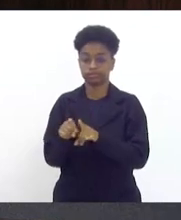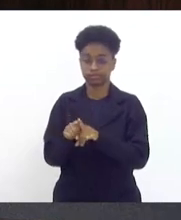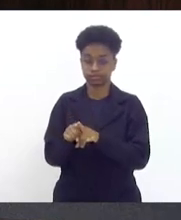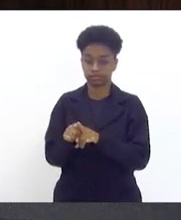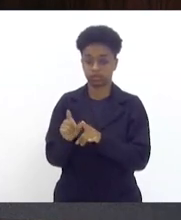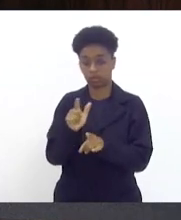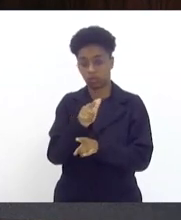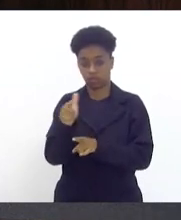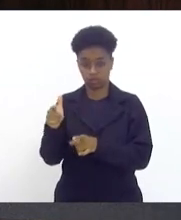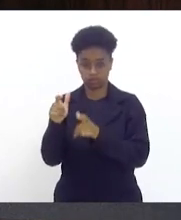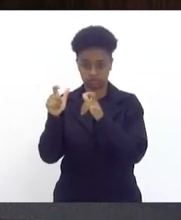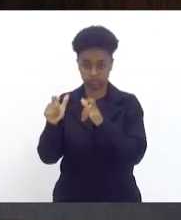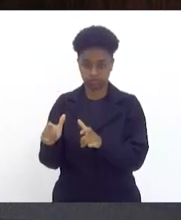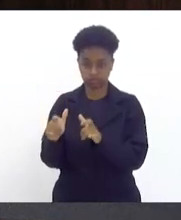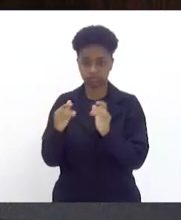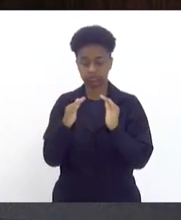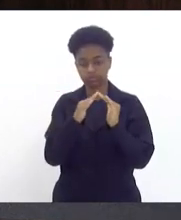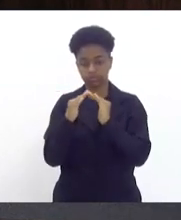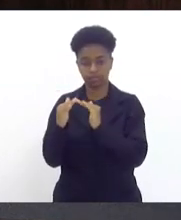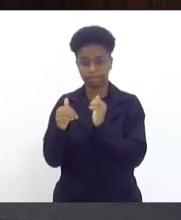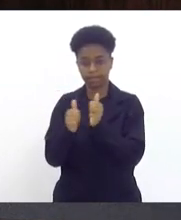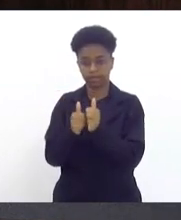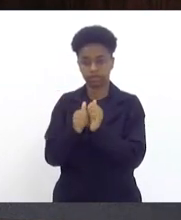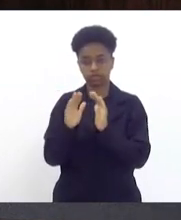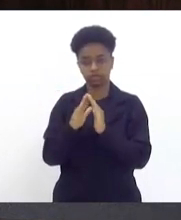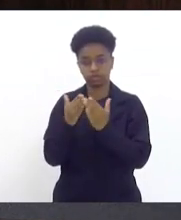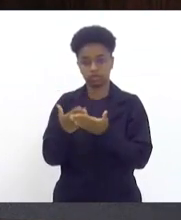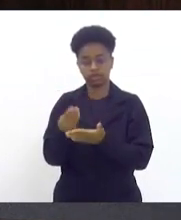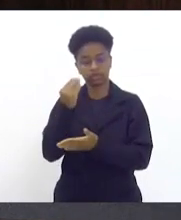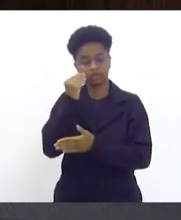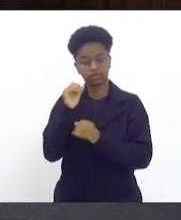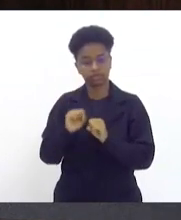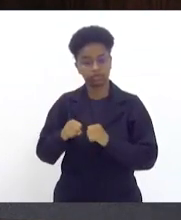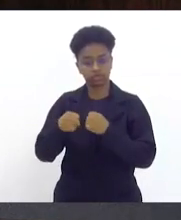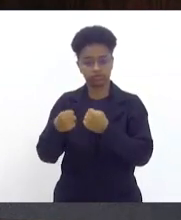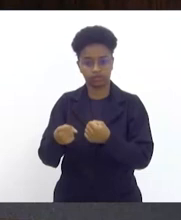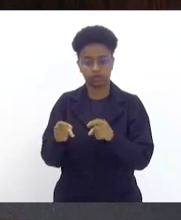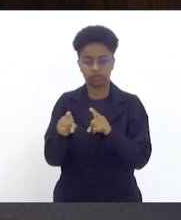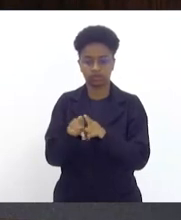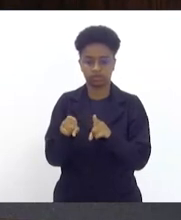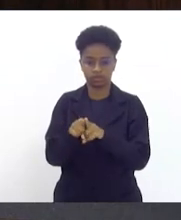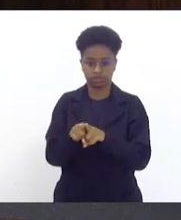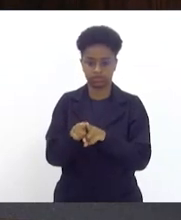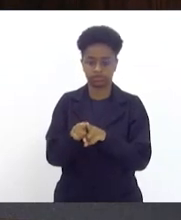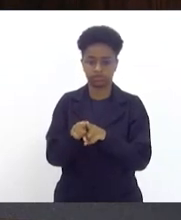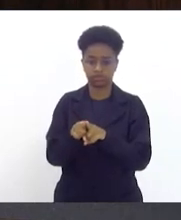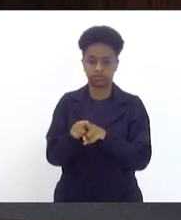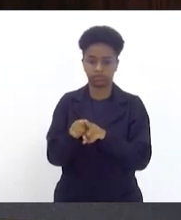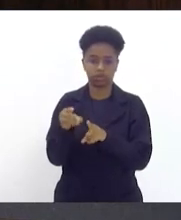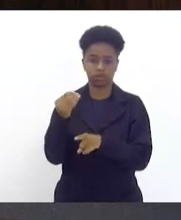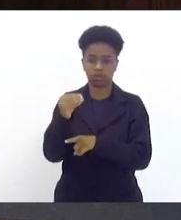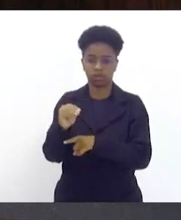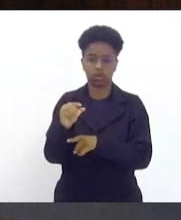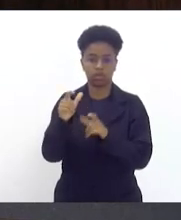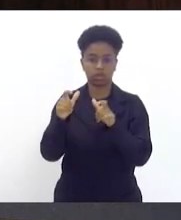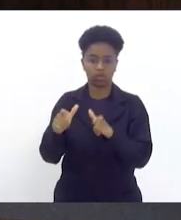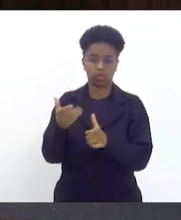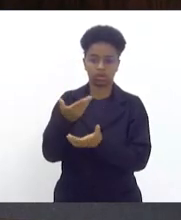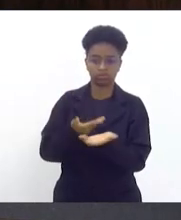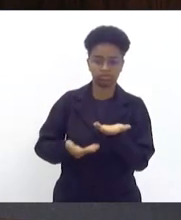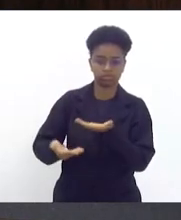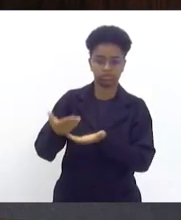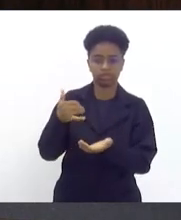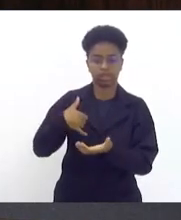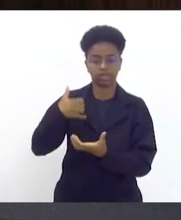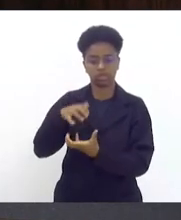se refere que esse Vizinho ao Colégio que a gente possa fazer um esforço aqui deputada Marta te dá ali um centro de convívio para os idosos